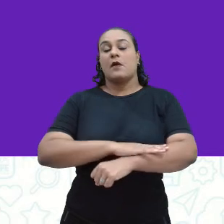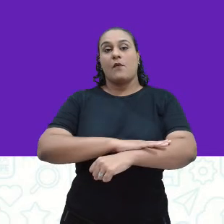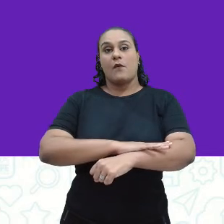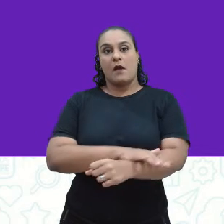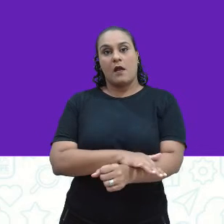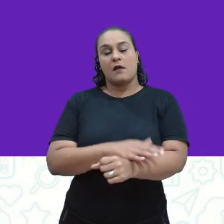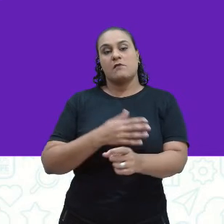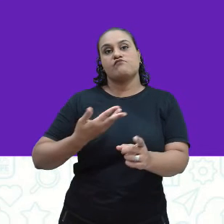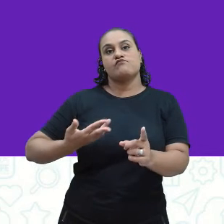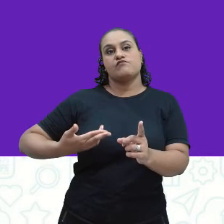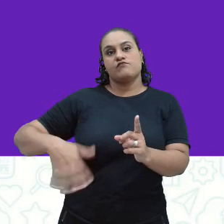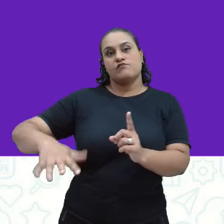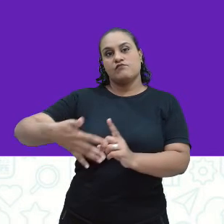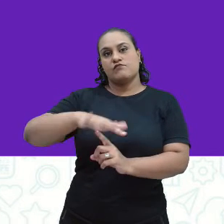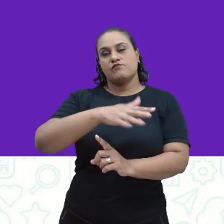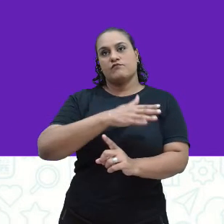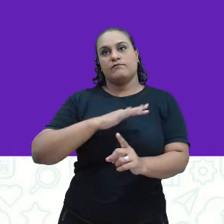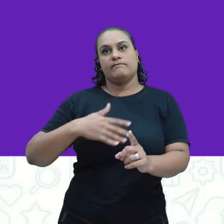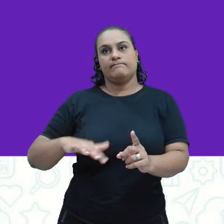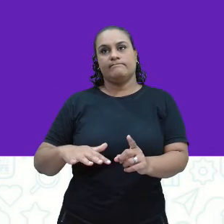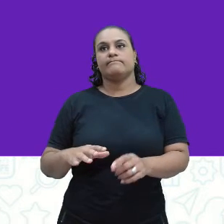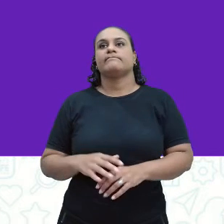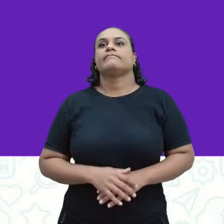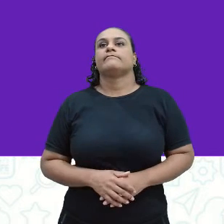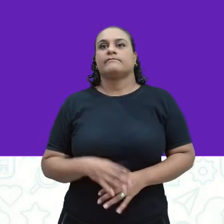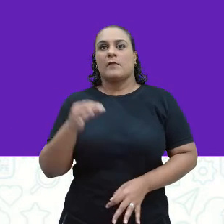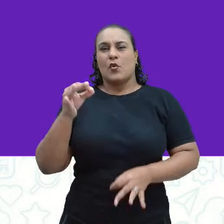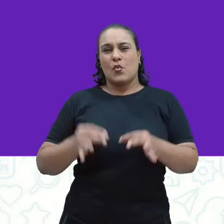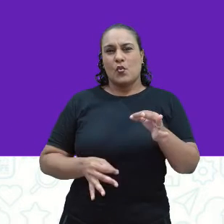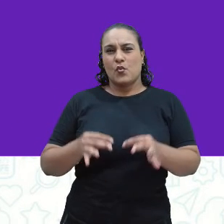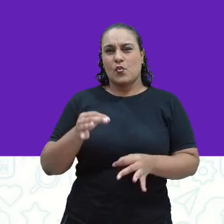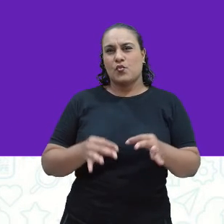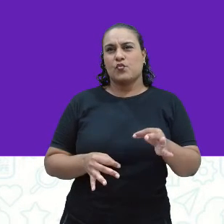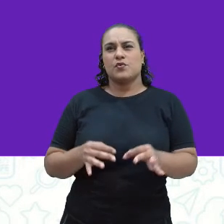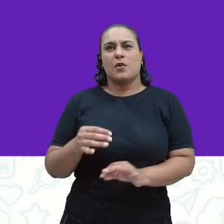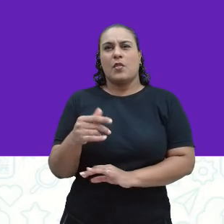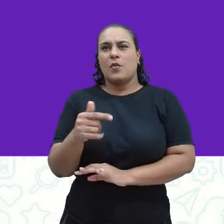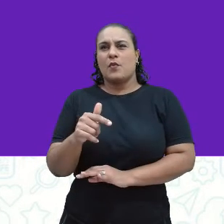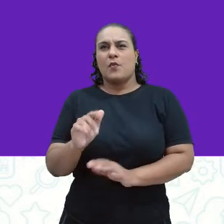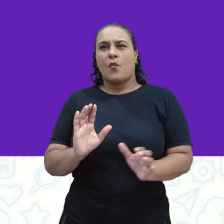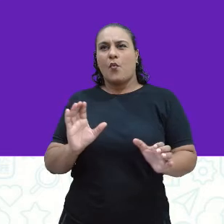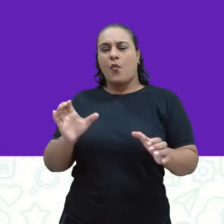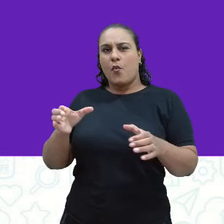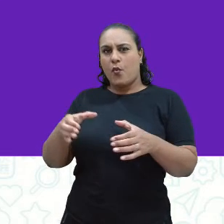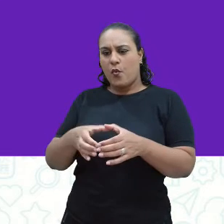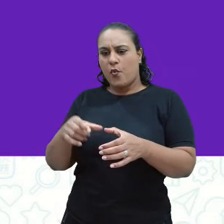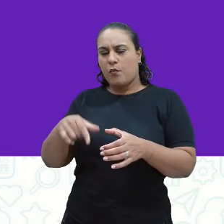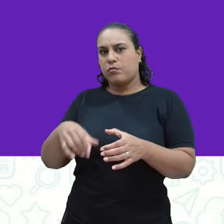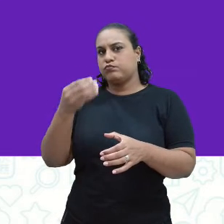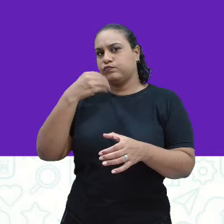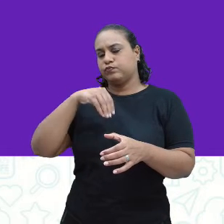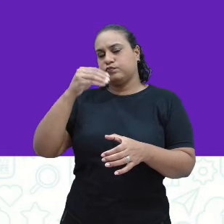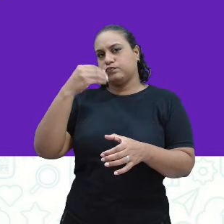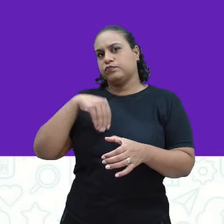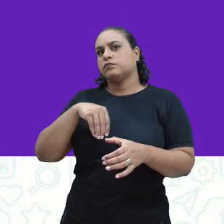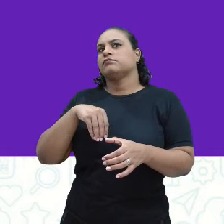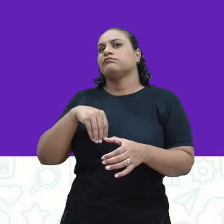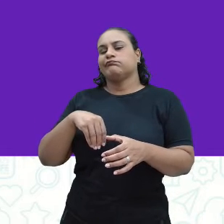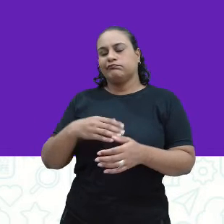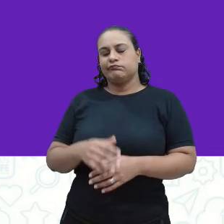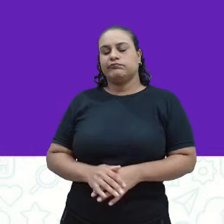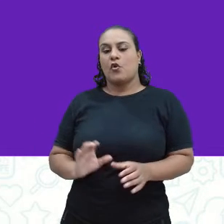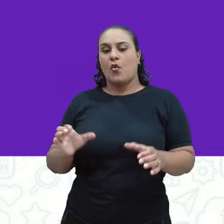ambiental, causador de injustiças cometidas contra grupos vulneráveis, que são essas minorias, né,